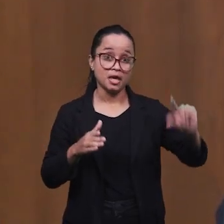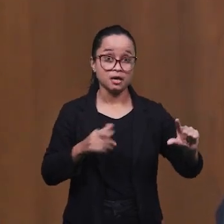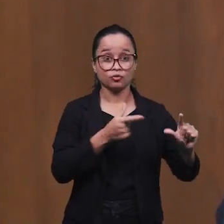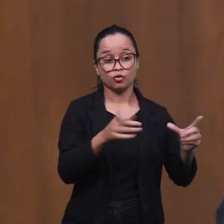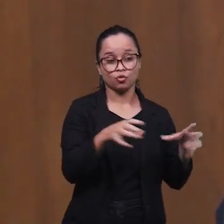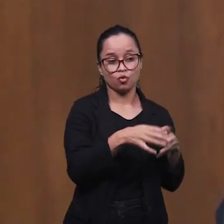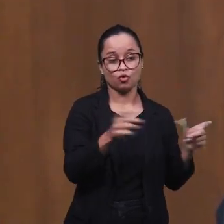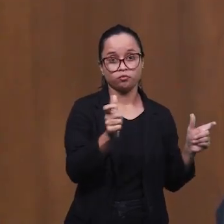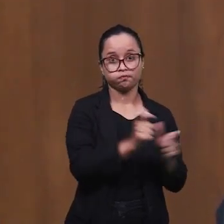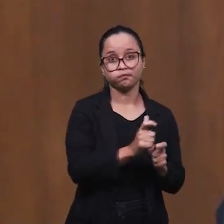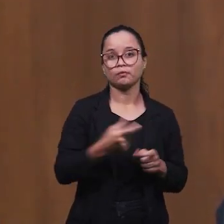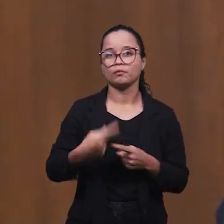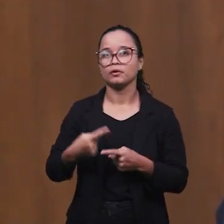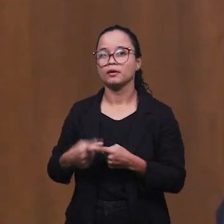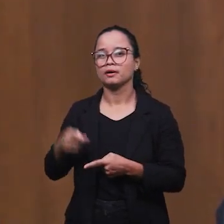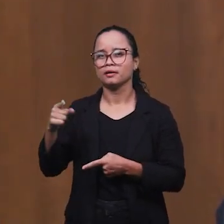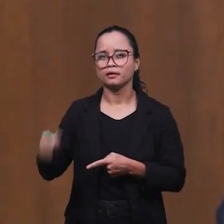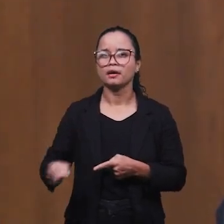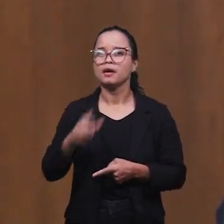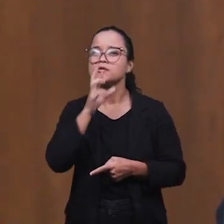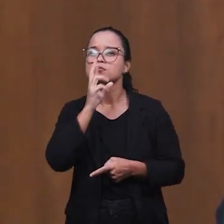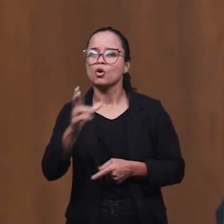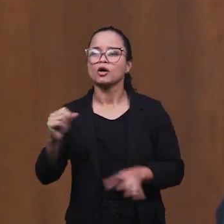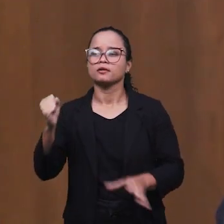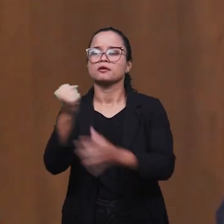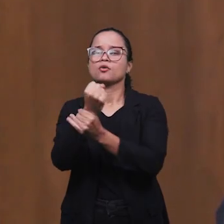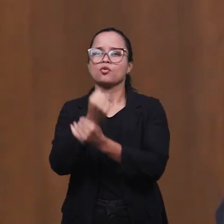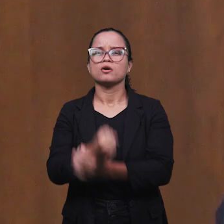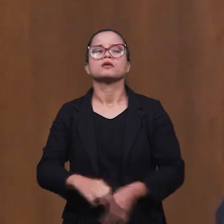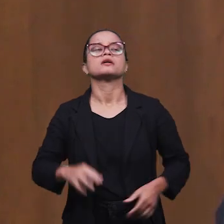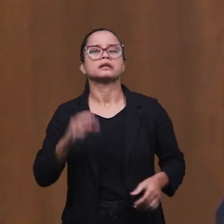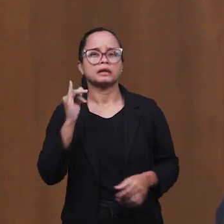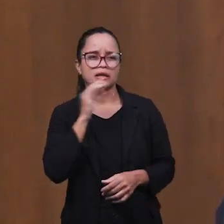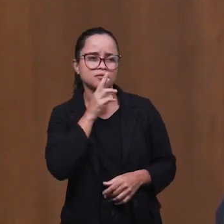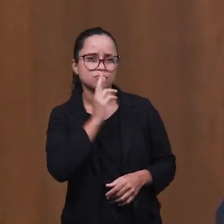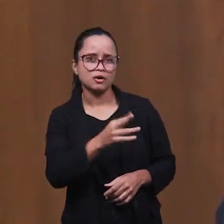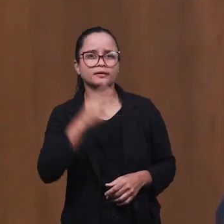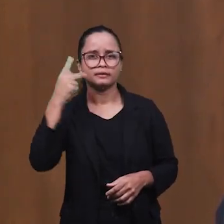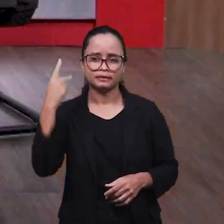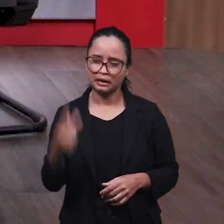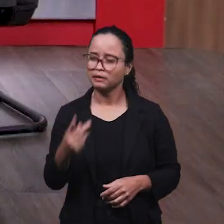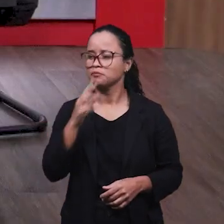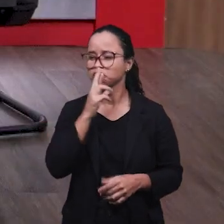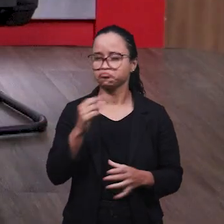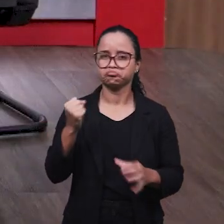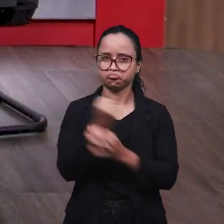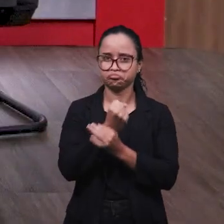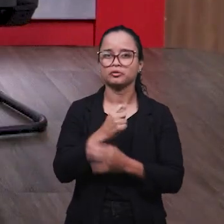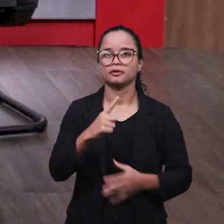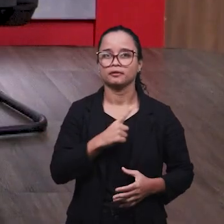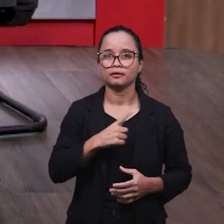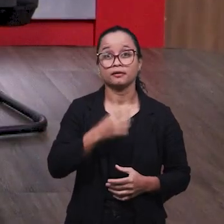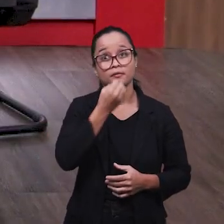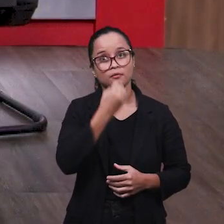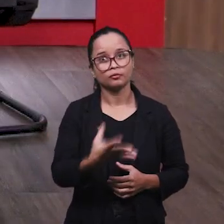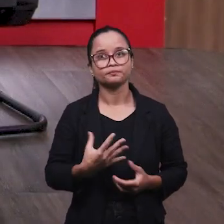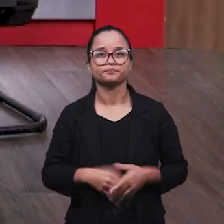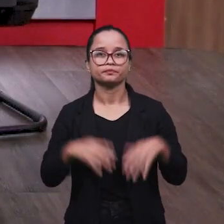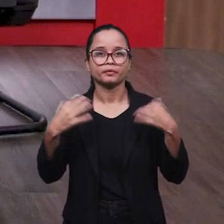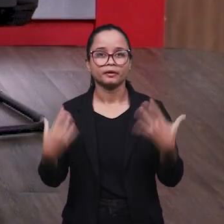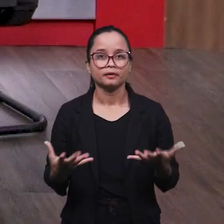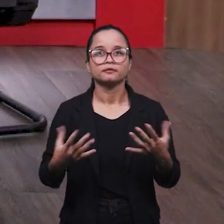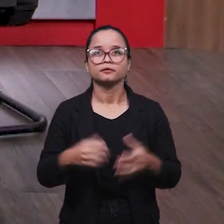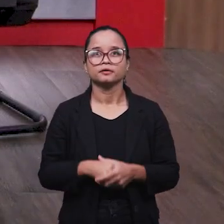acessibilidade, porque as respostas deles são muito seguras, eles são muito seguros naquilo que eles falam, naquilo que eles respondem, né? Isso é muito bom. Então